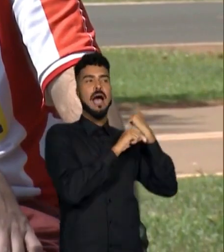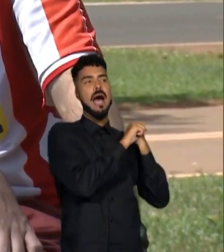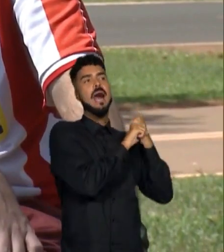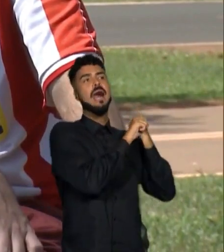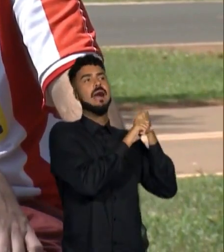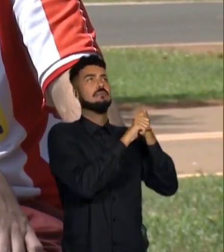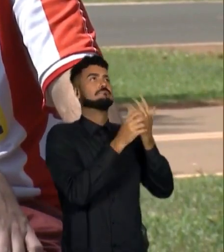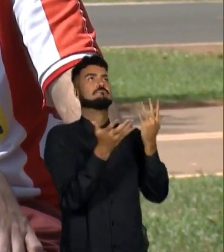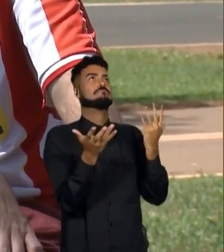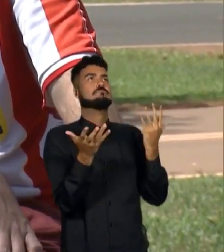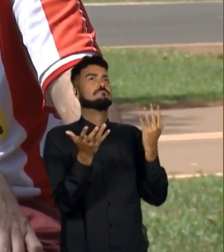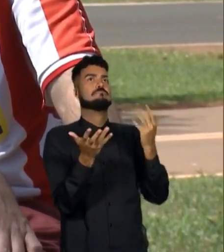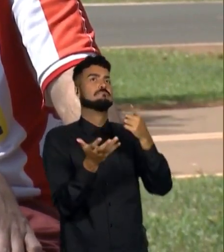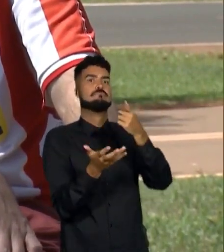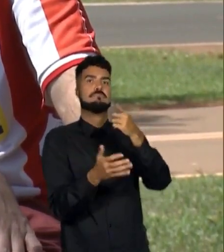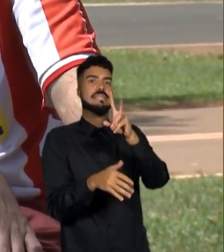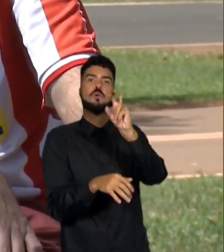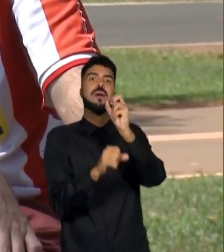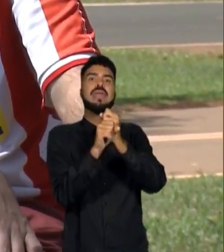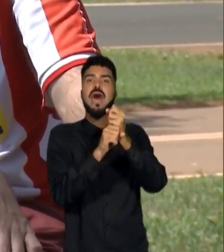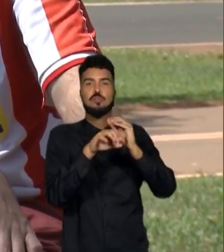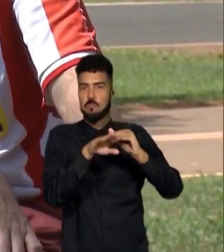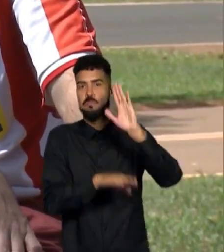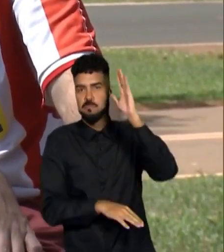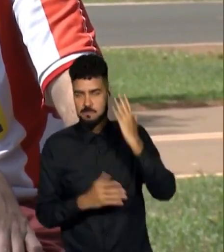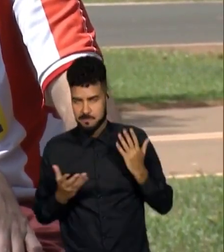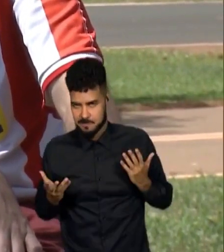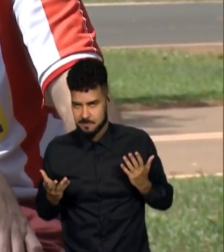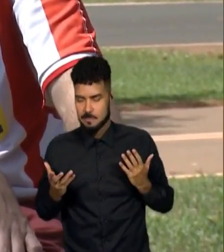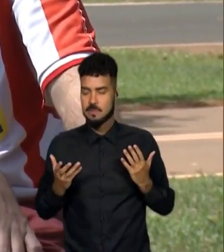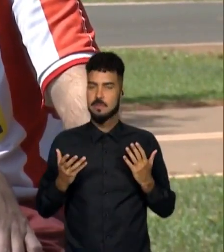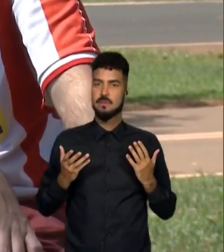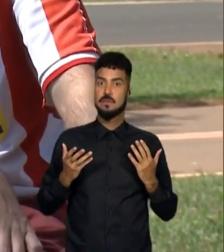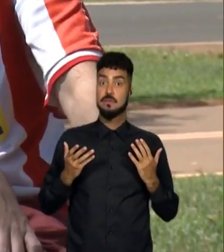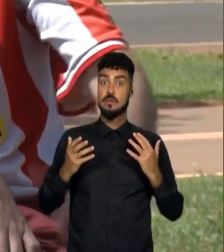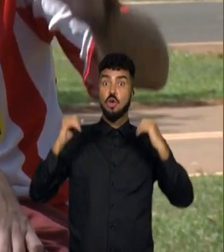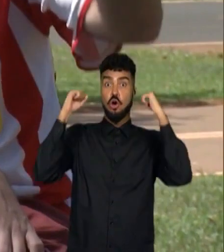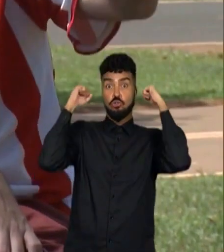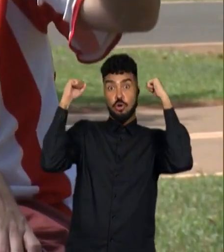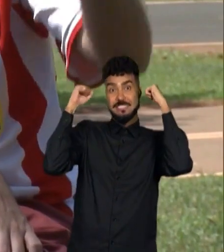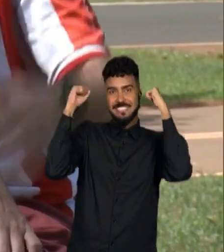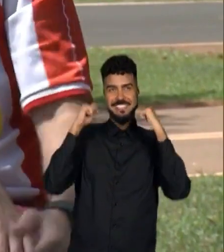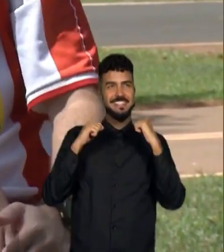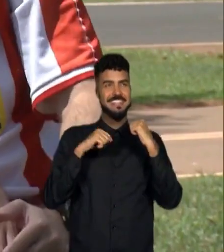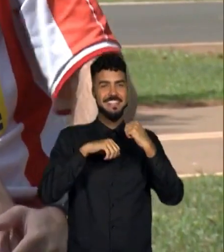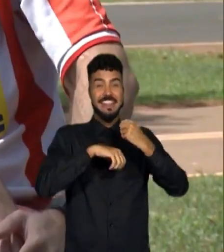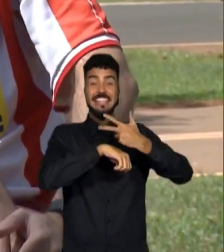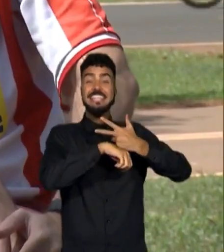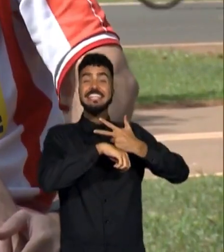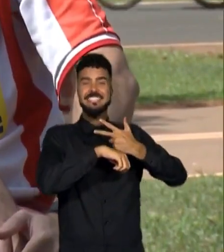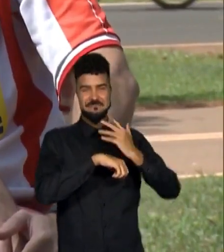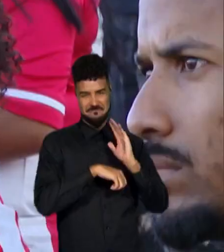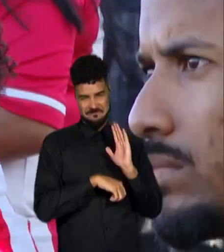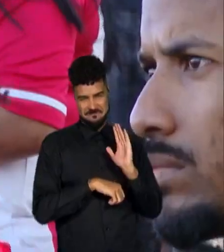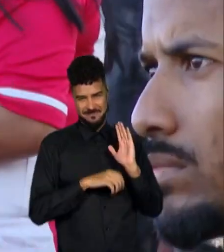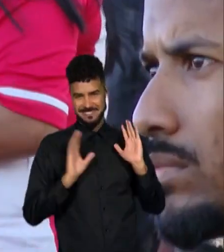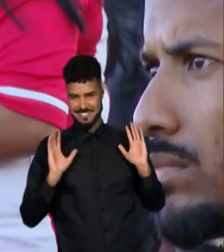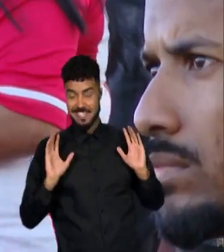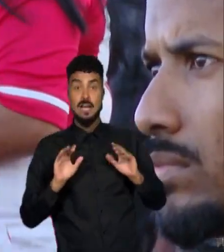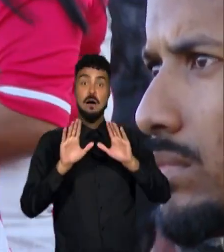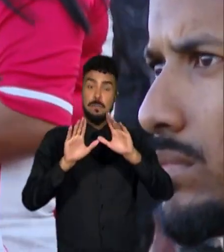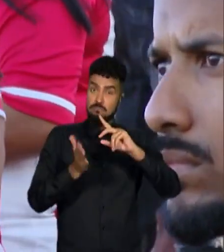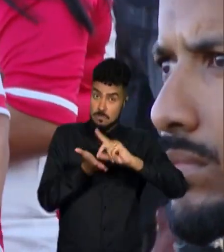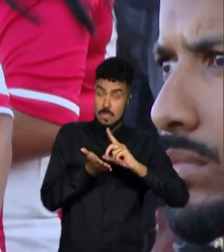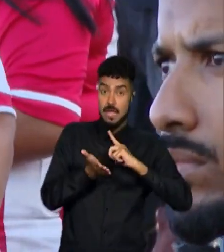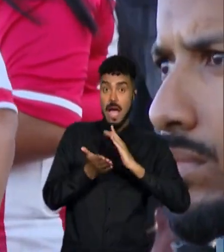há mais de 50 anos, né? É a torcida sênior. Mas tem chegado uma